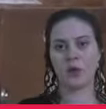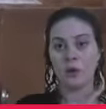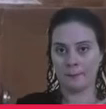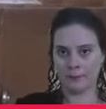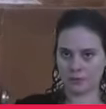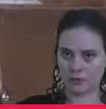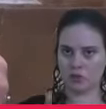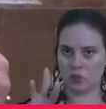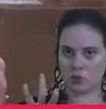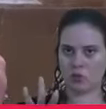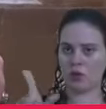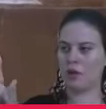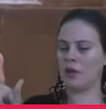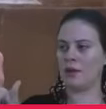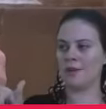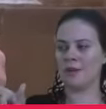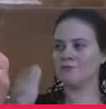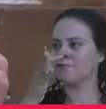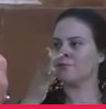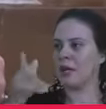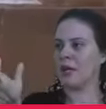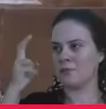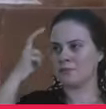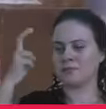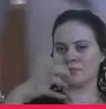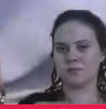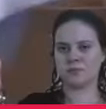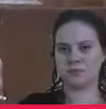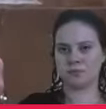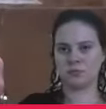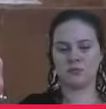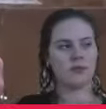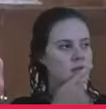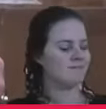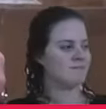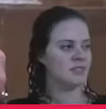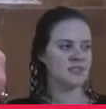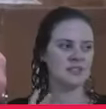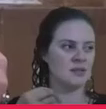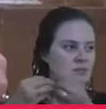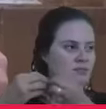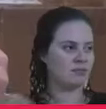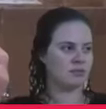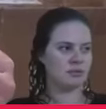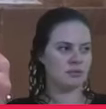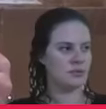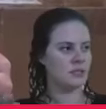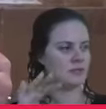admiração pela Inteligência Emocional dele ele na mesma hora falou seria uma tragédia e falou assim